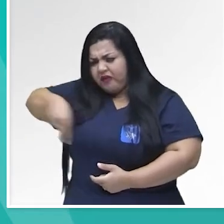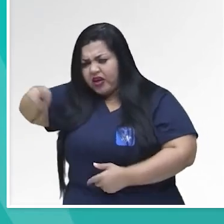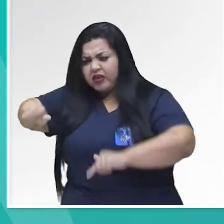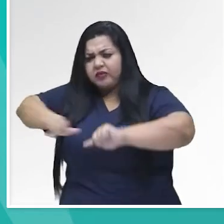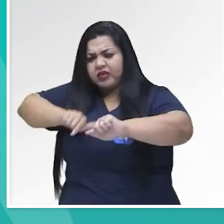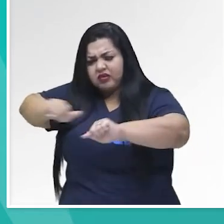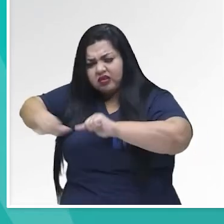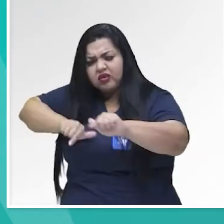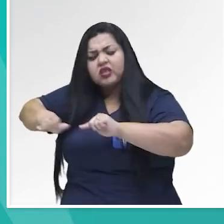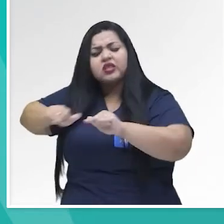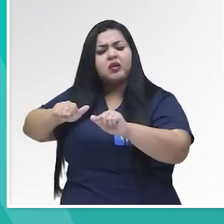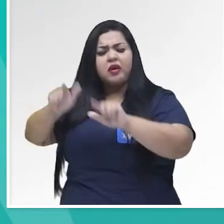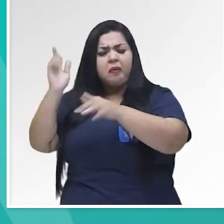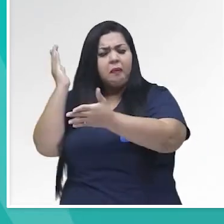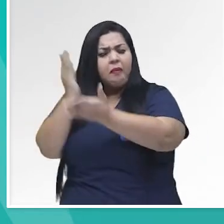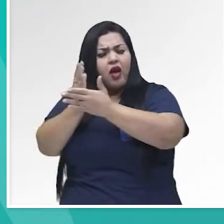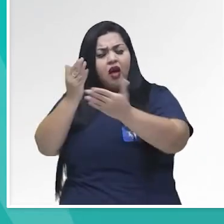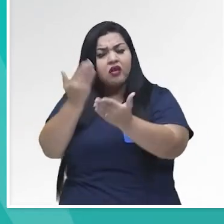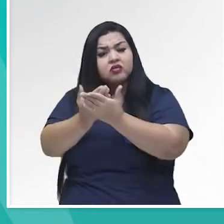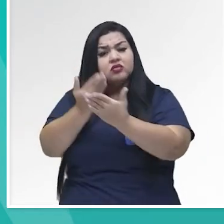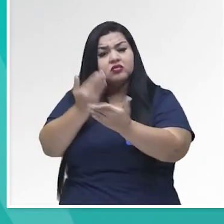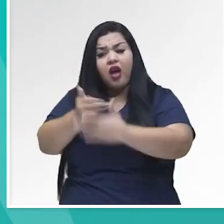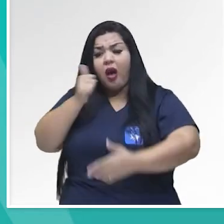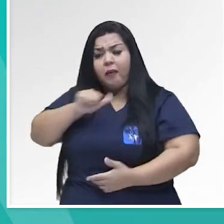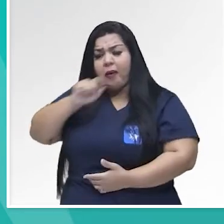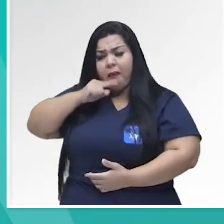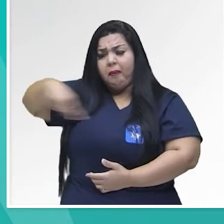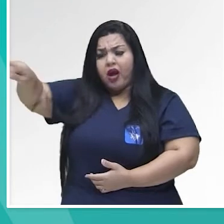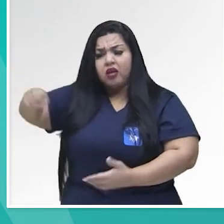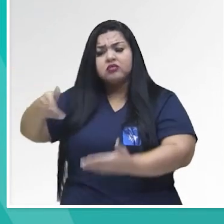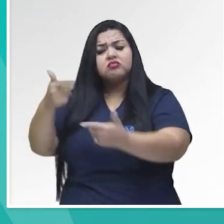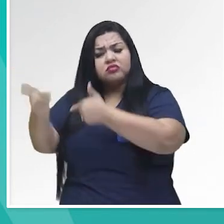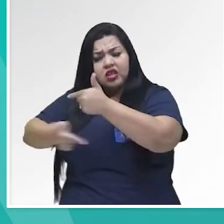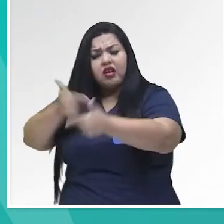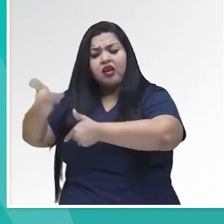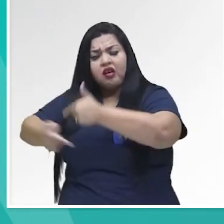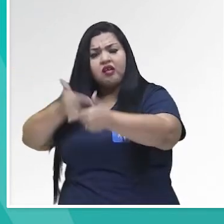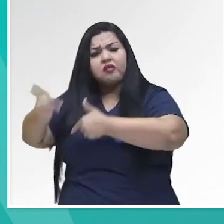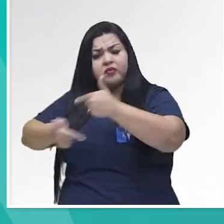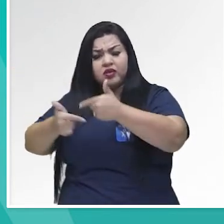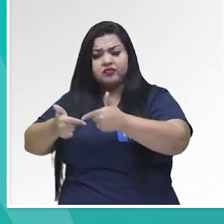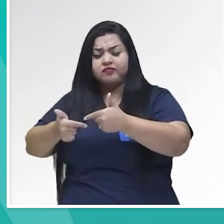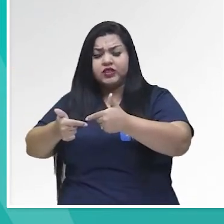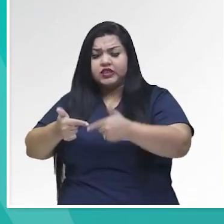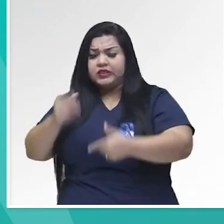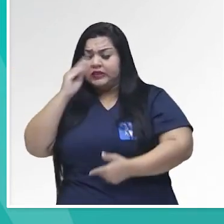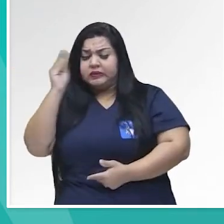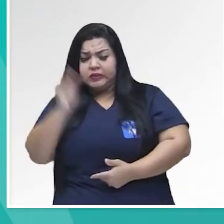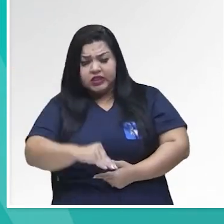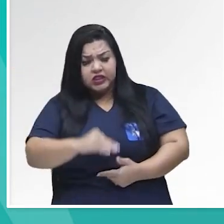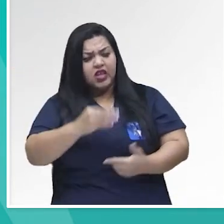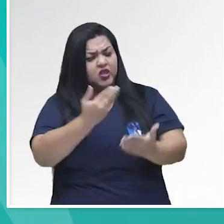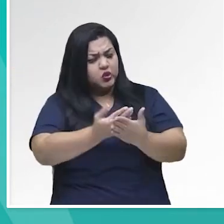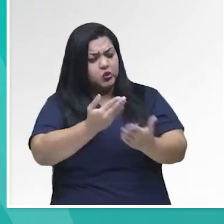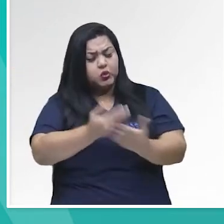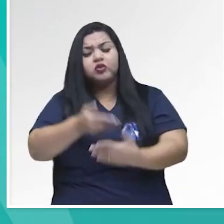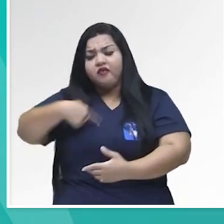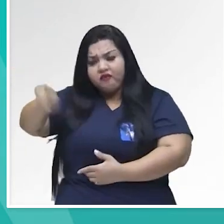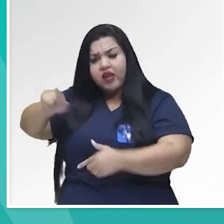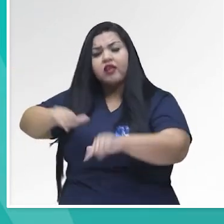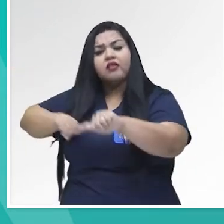ela até dos estudos, e ela, em vez de estudar, em vez de aprofundar a vocação dela,